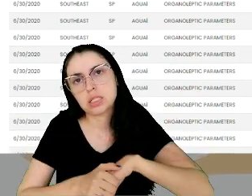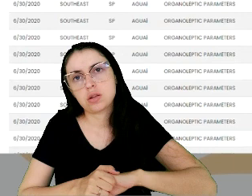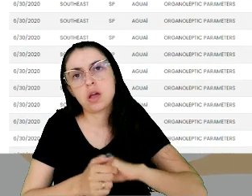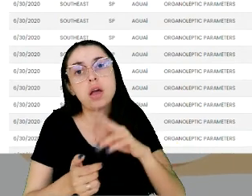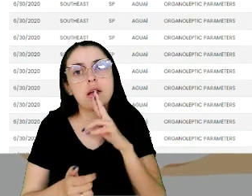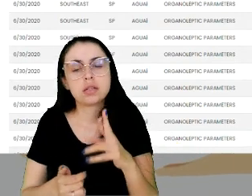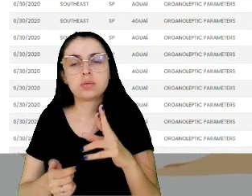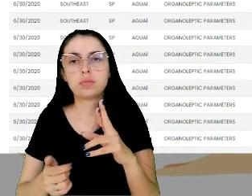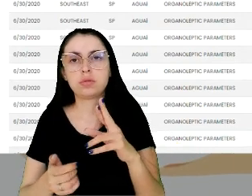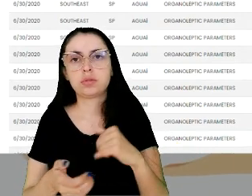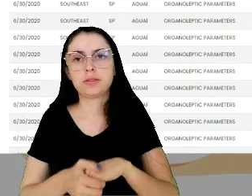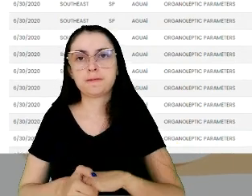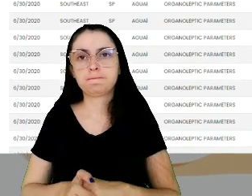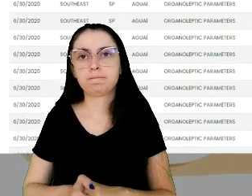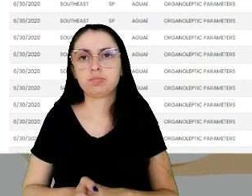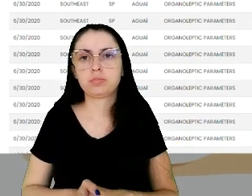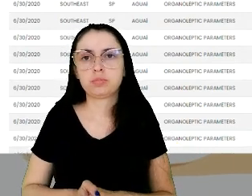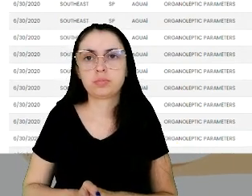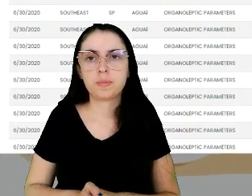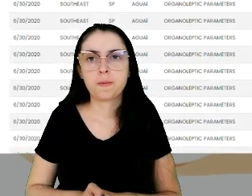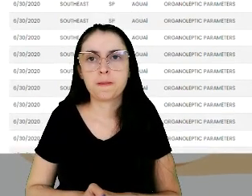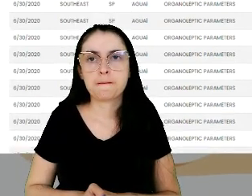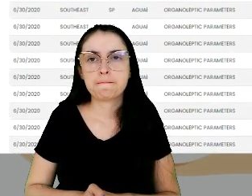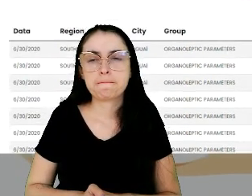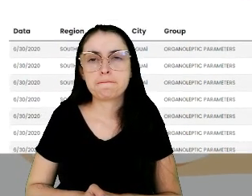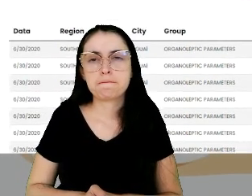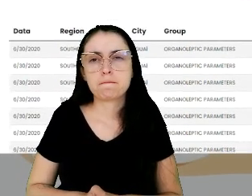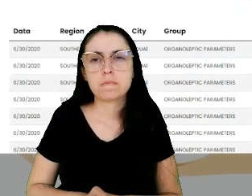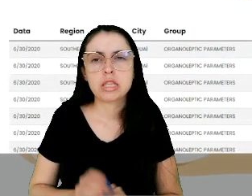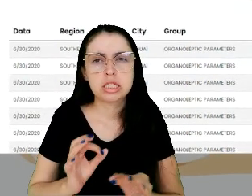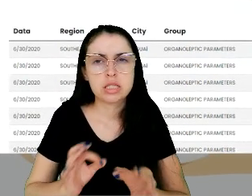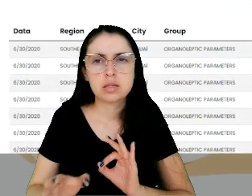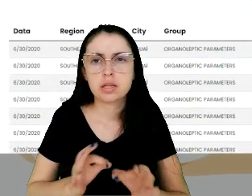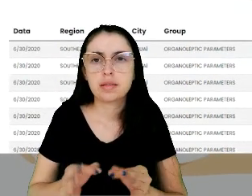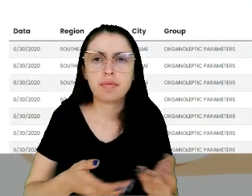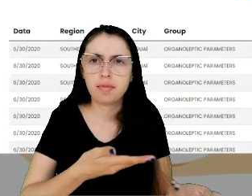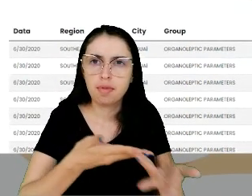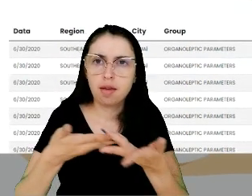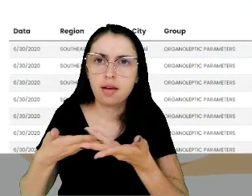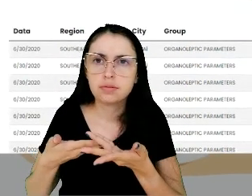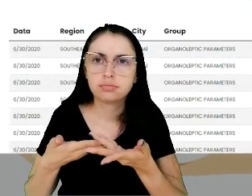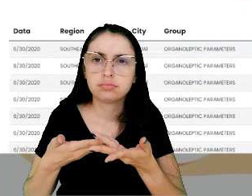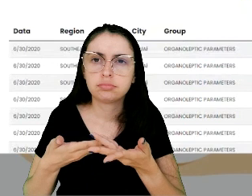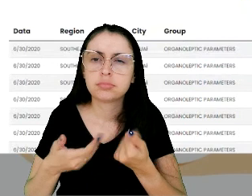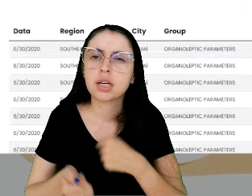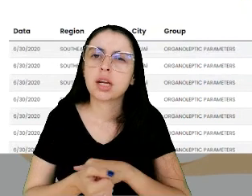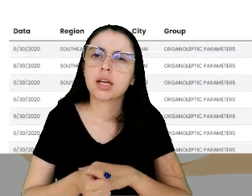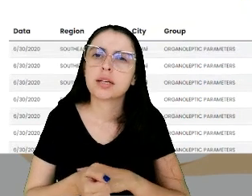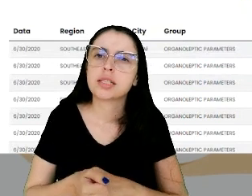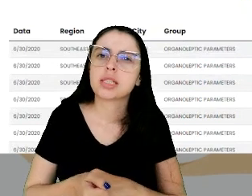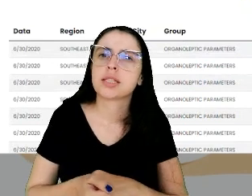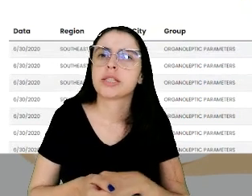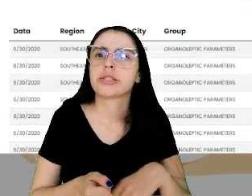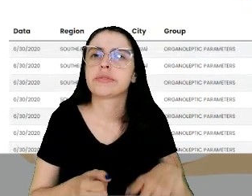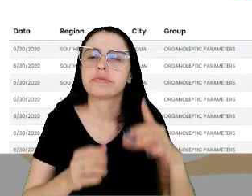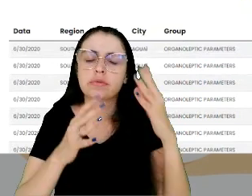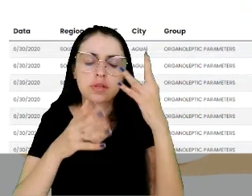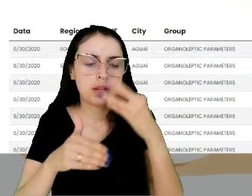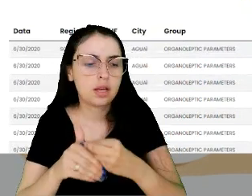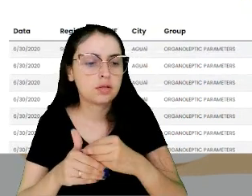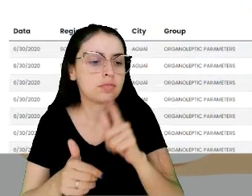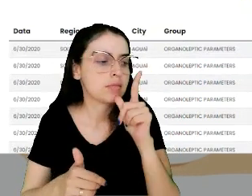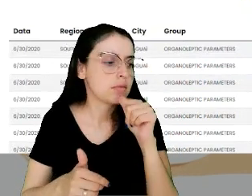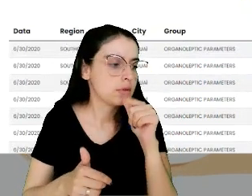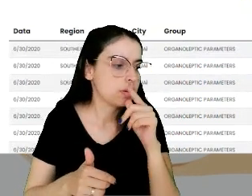resultado, tá? O que essa ferramenta ela traz? Ela traz dados do CISÁGUA, que é do Ministério da Saúde, como eu já